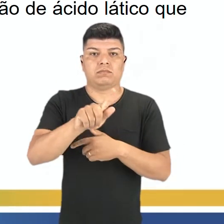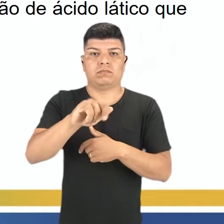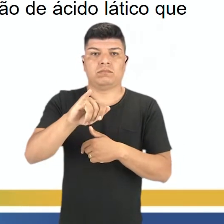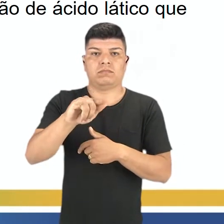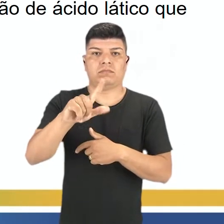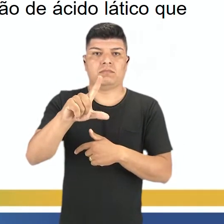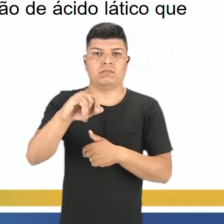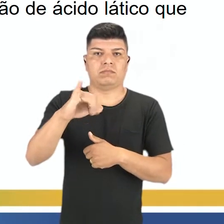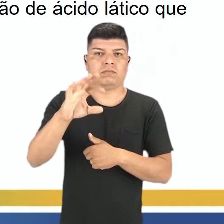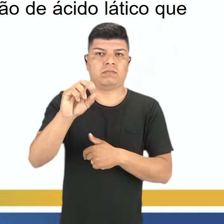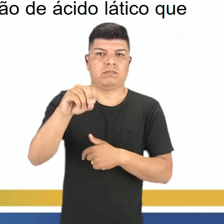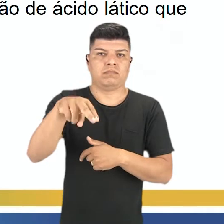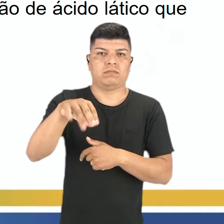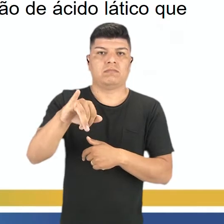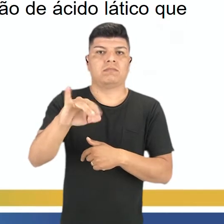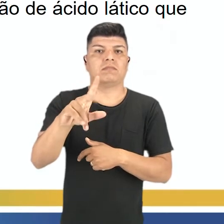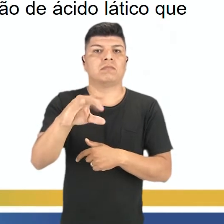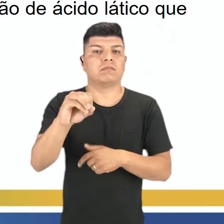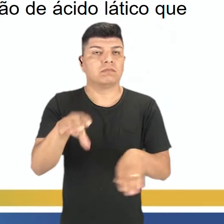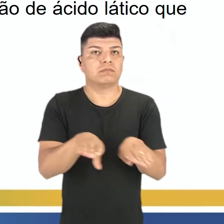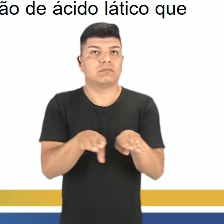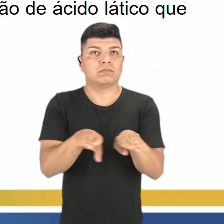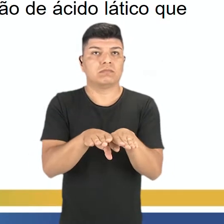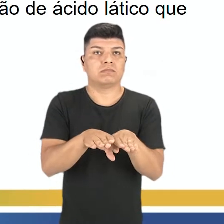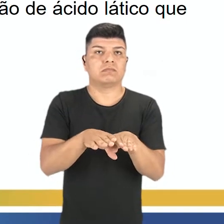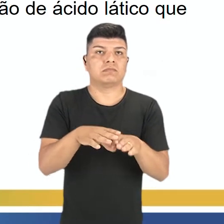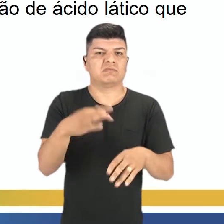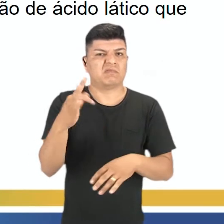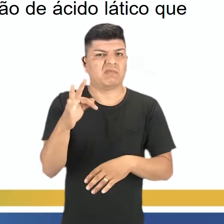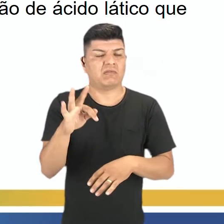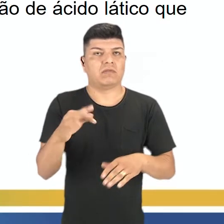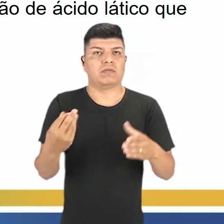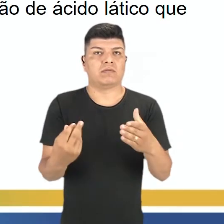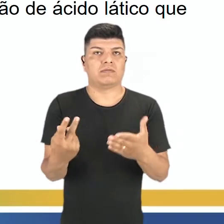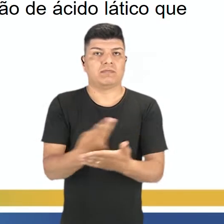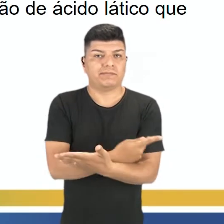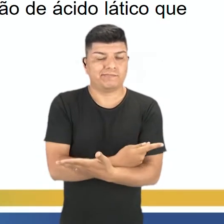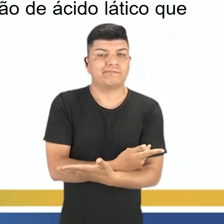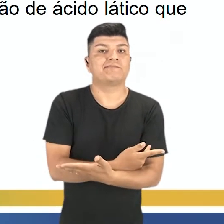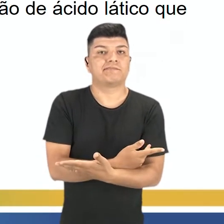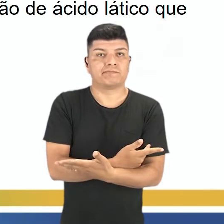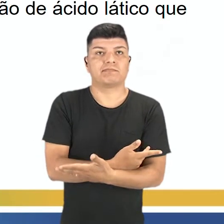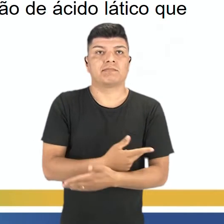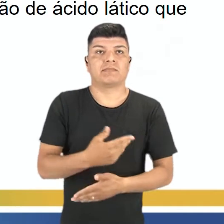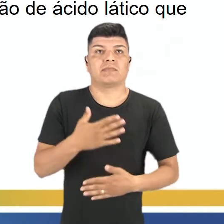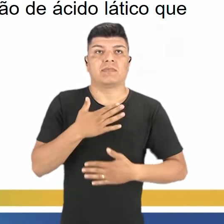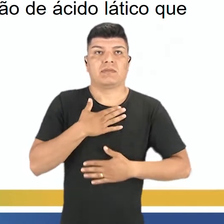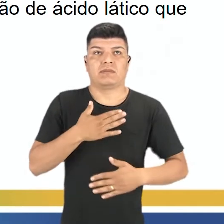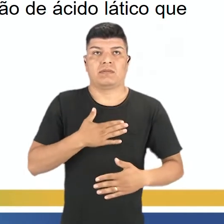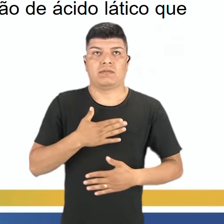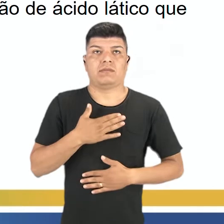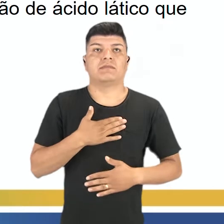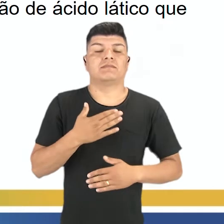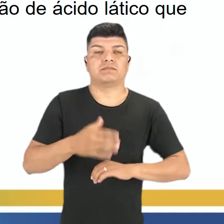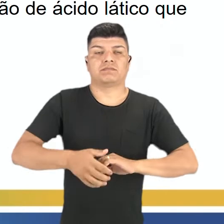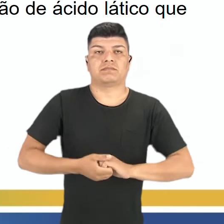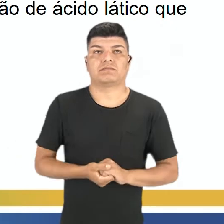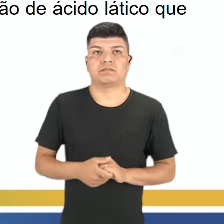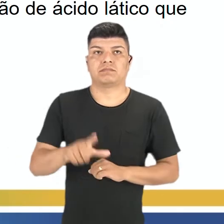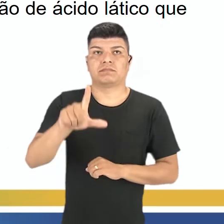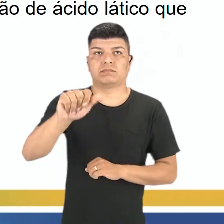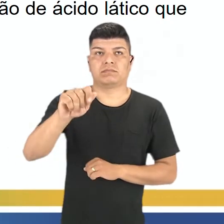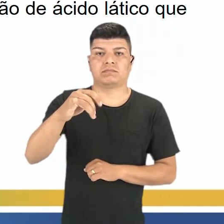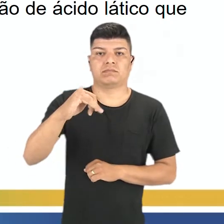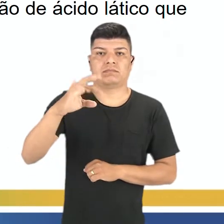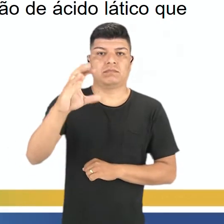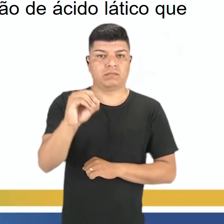ácido lático, ou lactato, que causa dor. Esse é o sistema anaeróbico glicolítico lático, que também nós vimos